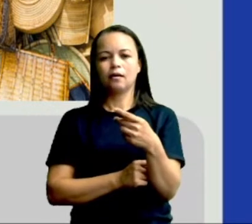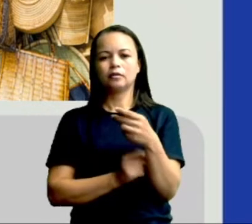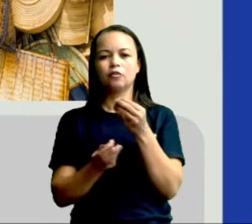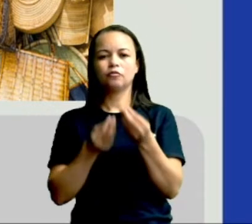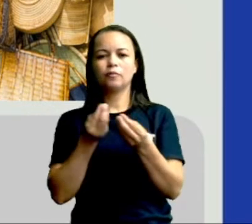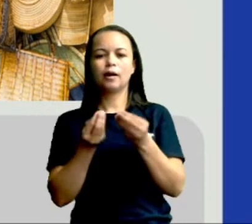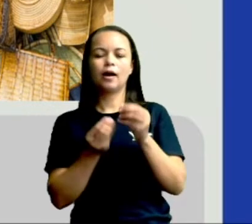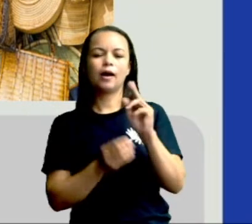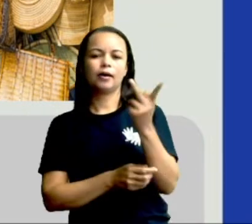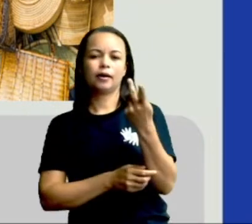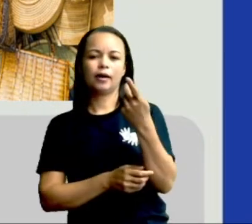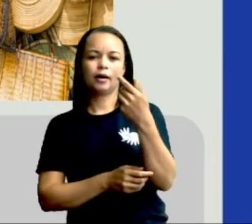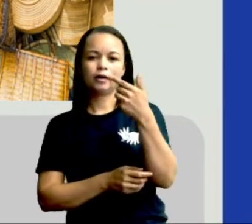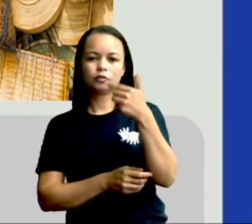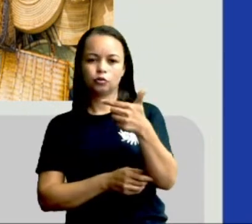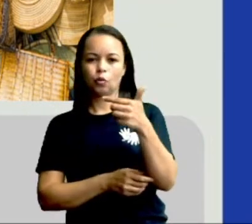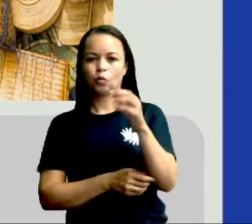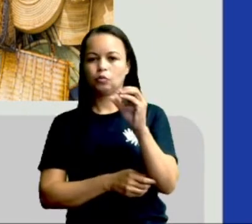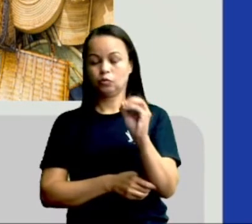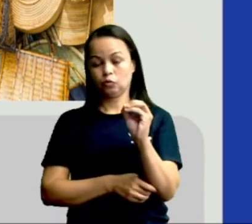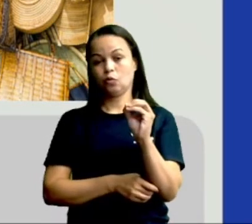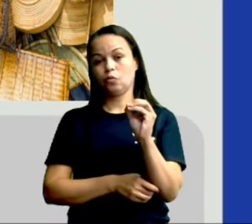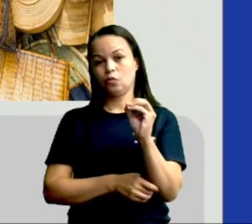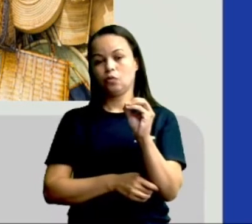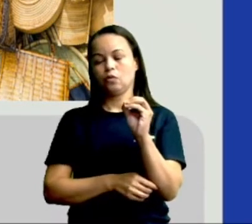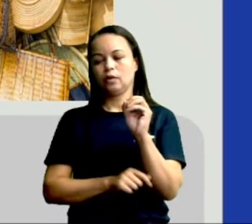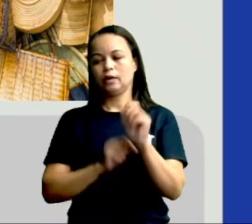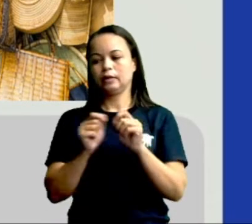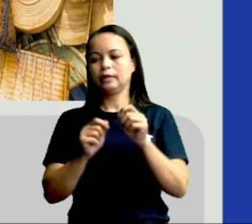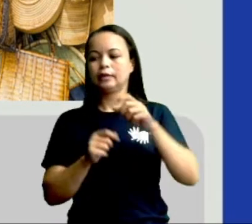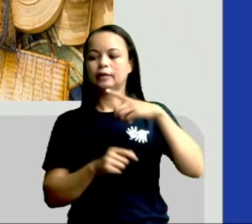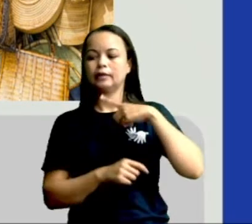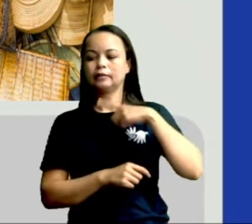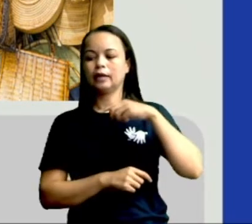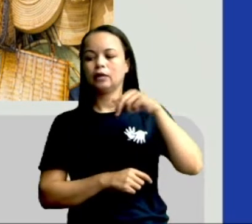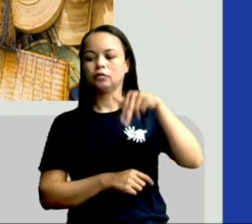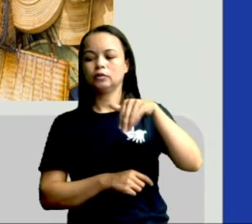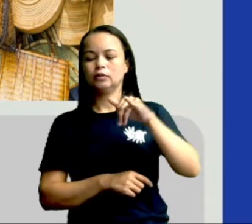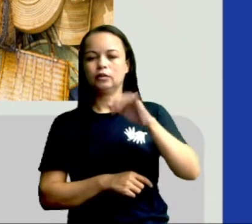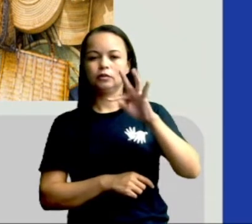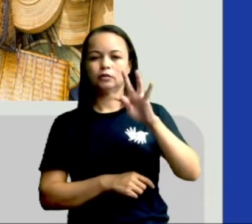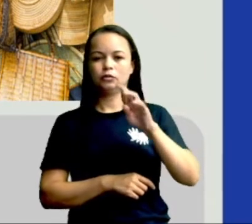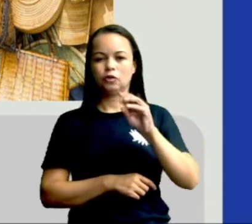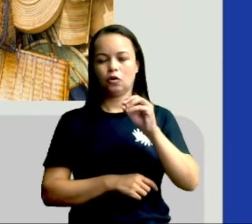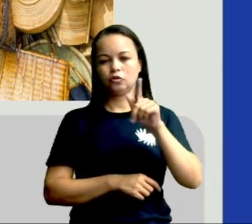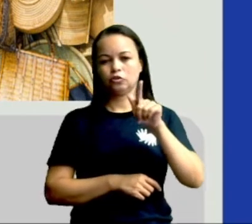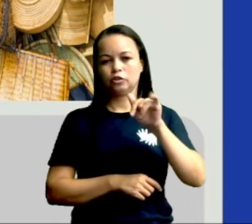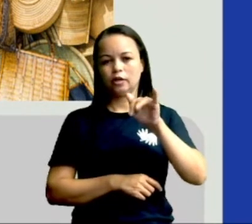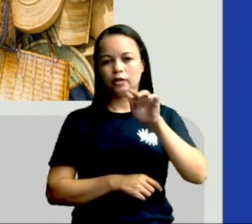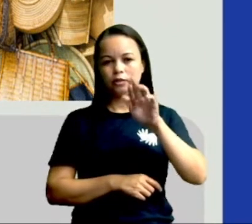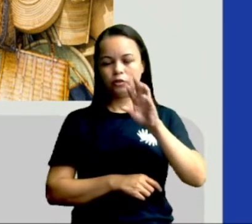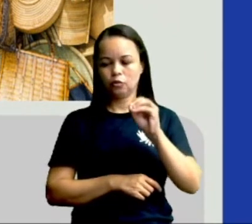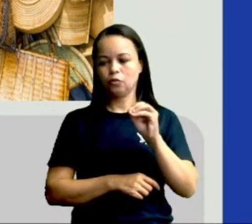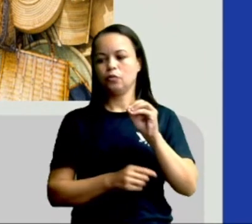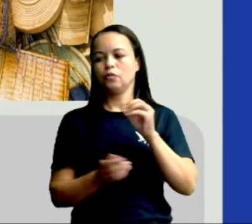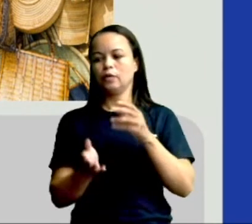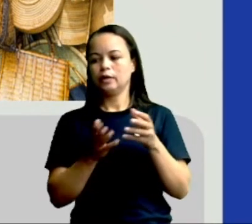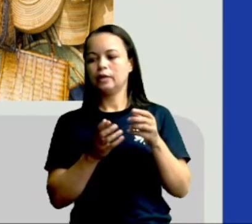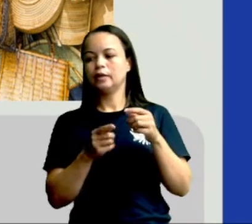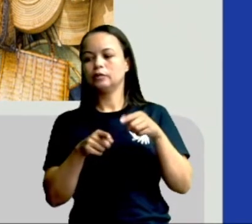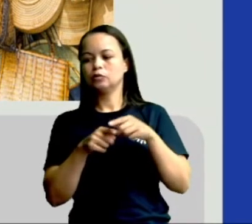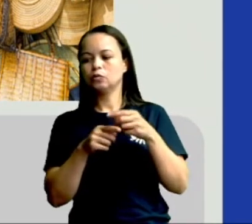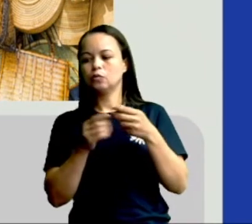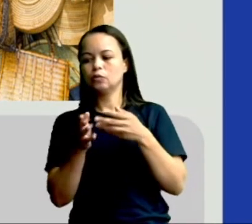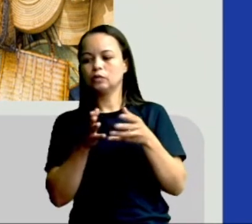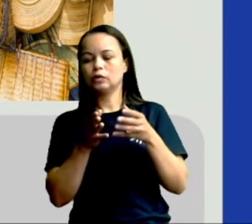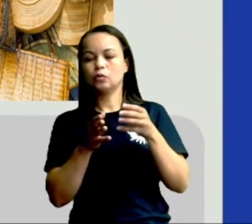é o H2O, isso? Que aí nós temos o nitrogênio e o hidrogênio, São duas moléculas de hidrogênio